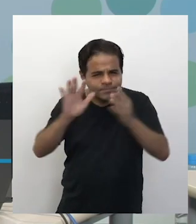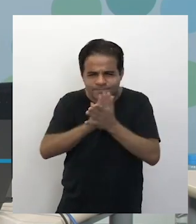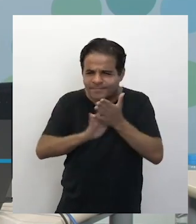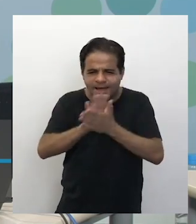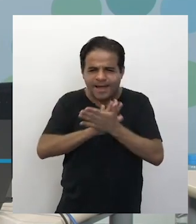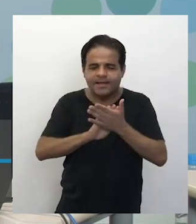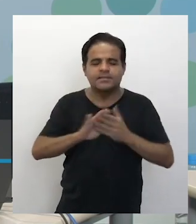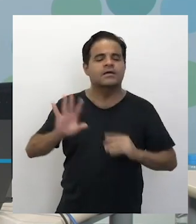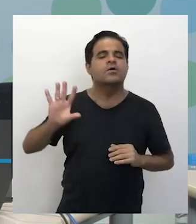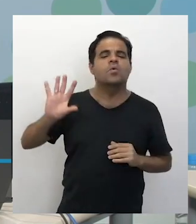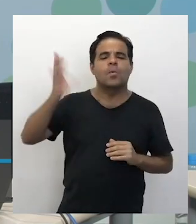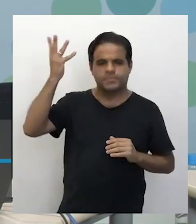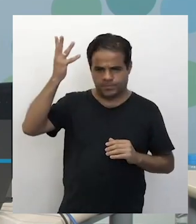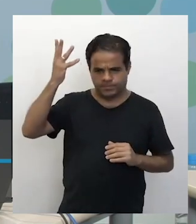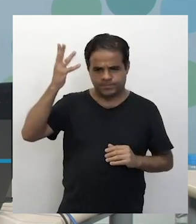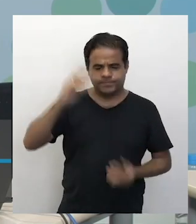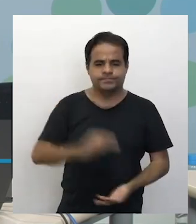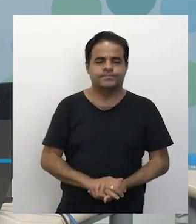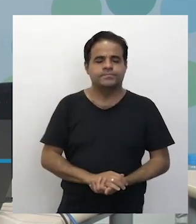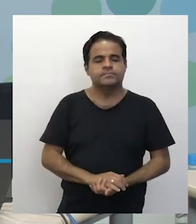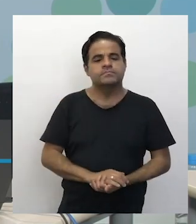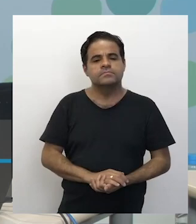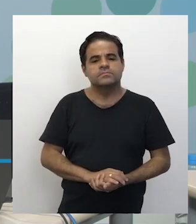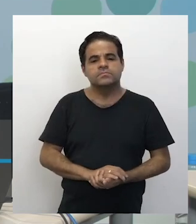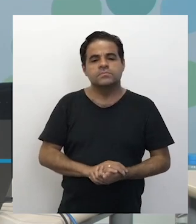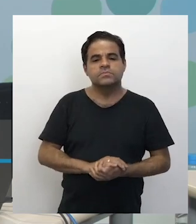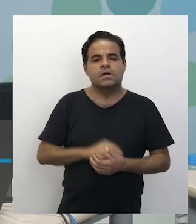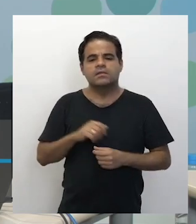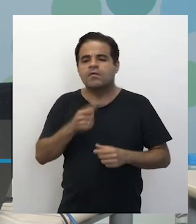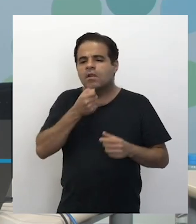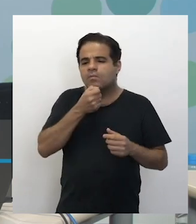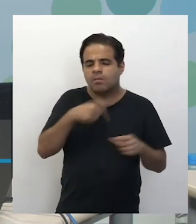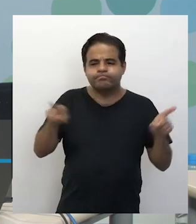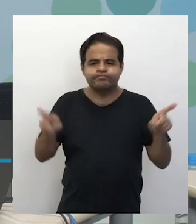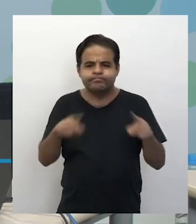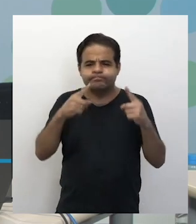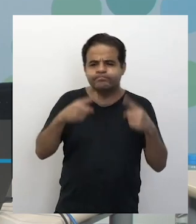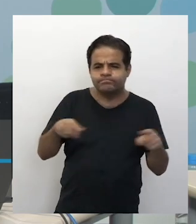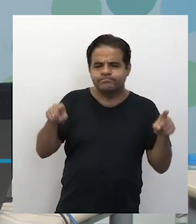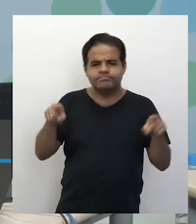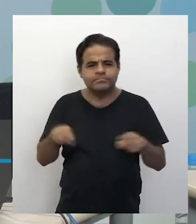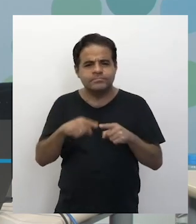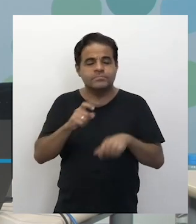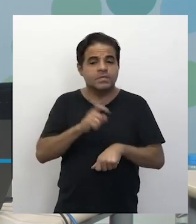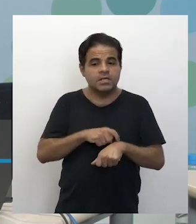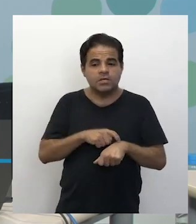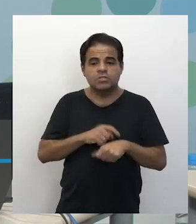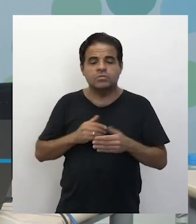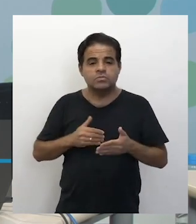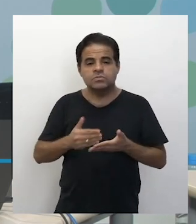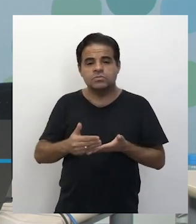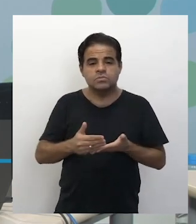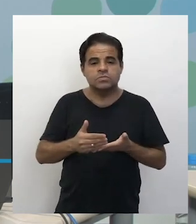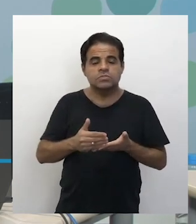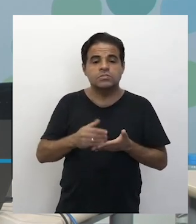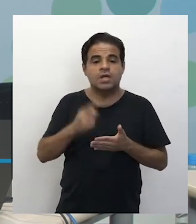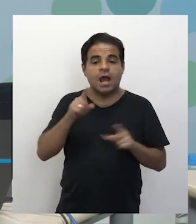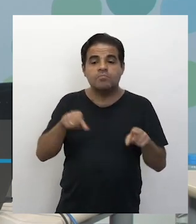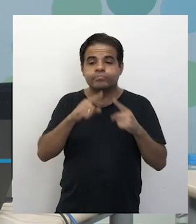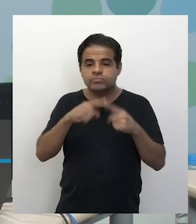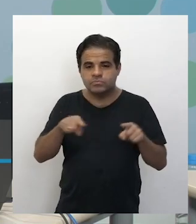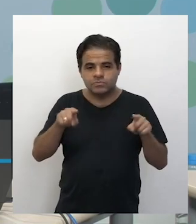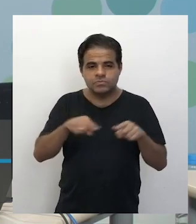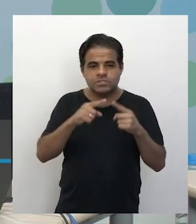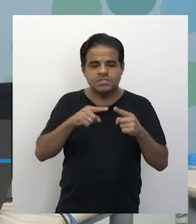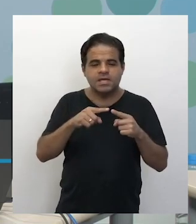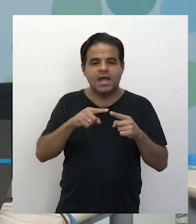que aconteceu? Eu estava tocando uma música e chegou a hora do solo. E o solo dessa música é